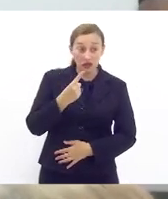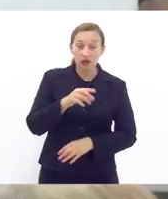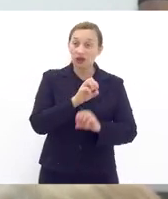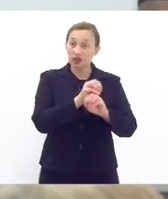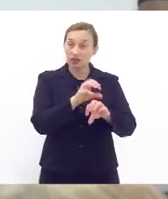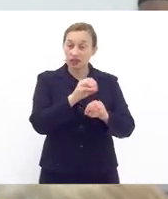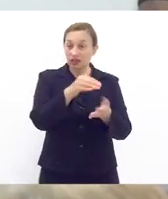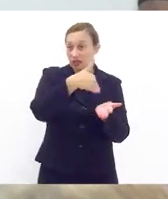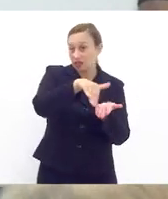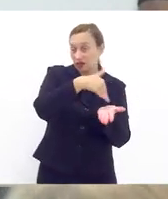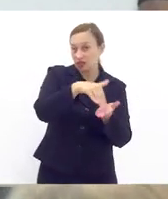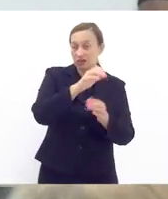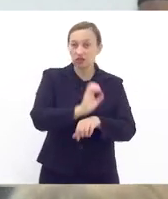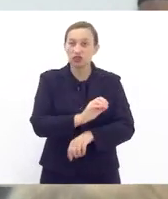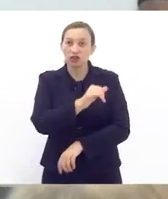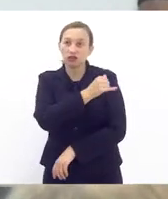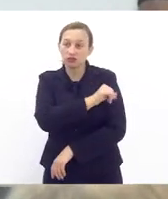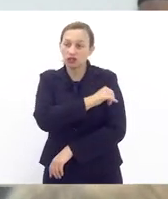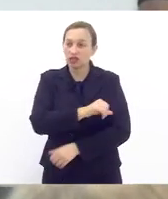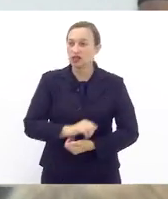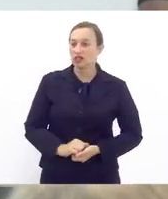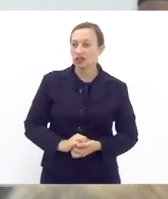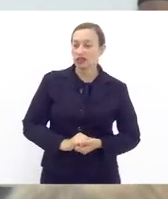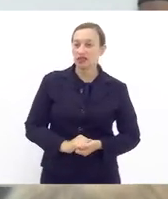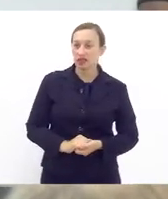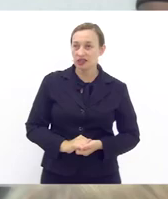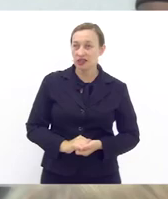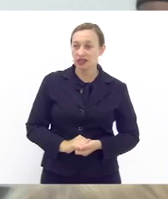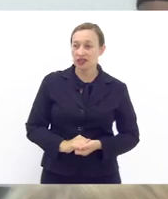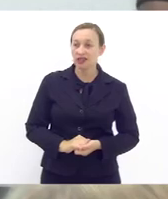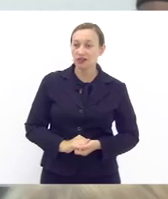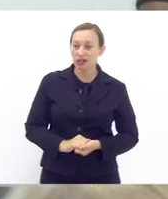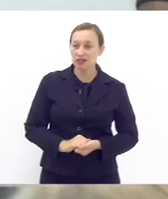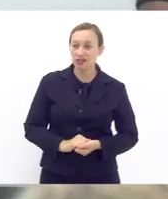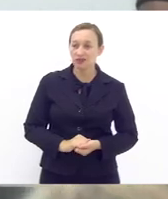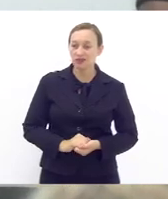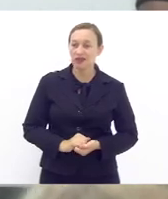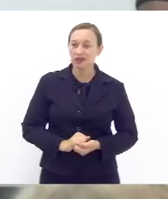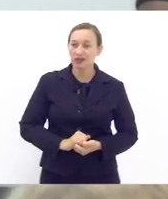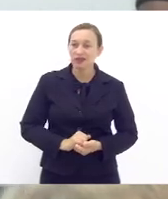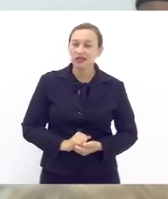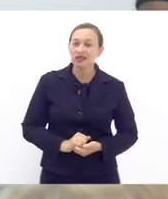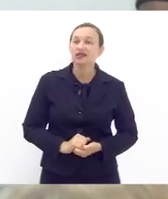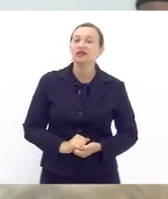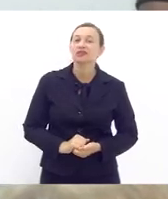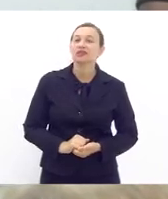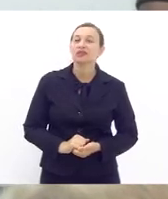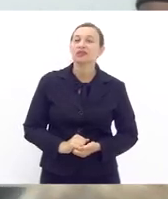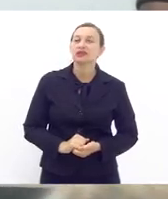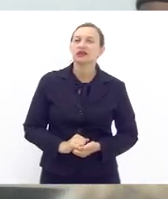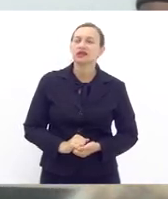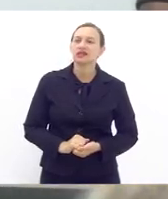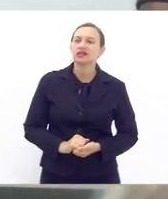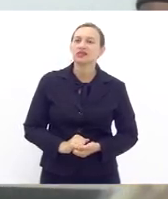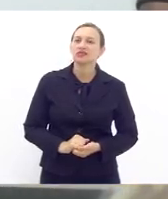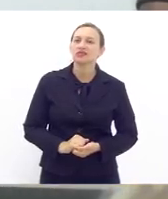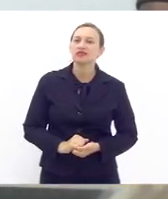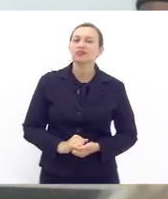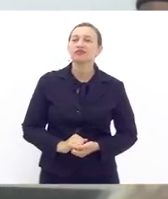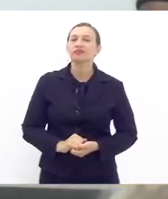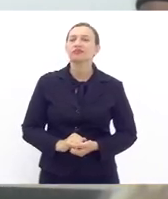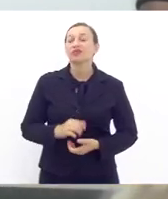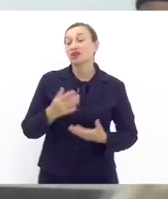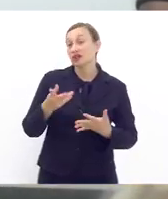na comissão de Educação do Estado do Rio de Janeiro é parceiros para que educação realmente se faça de modo efetivo né e